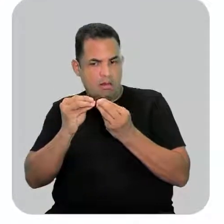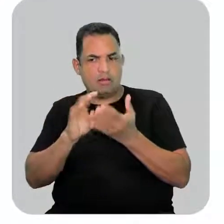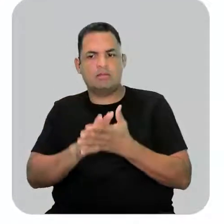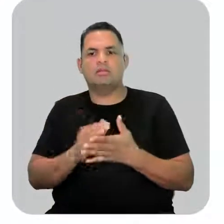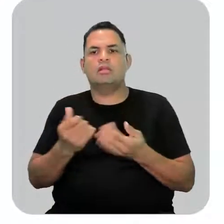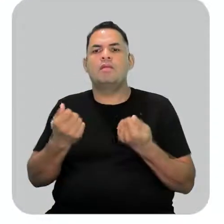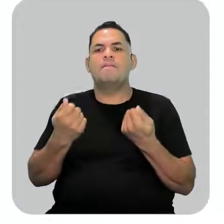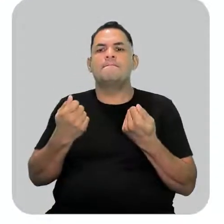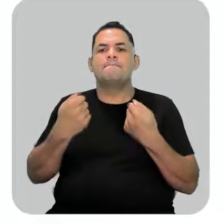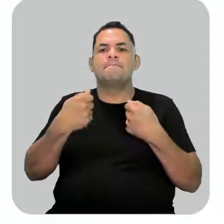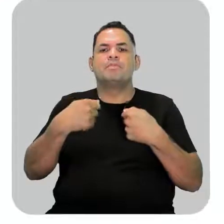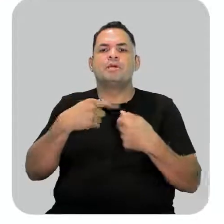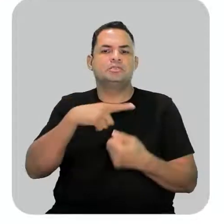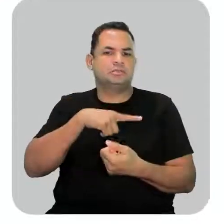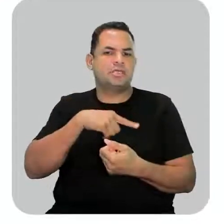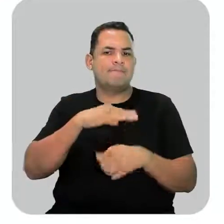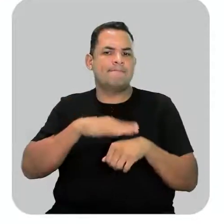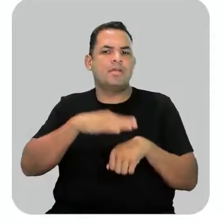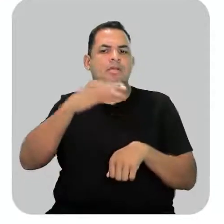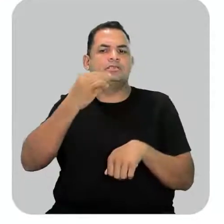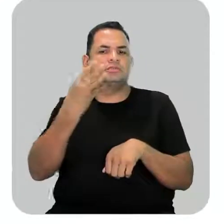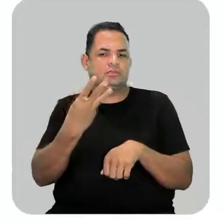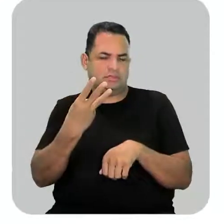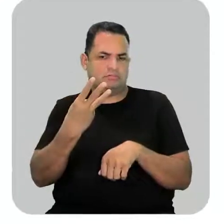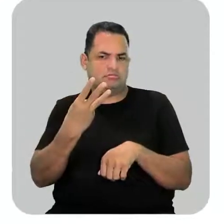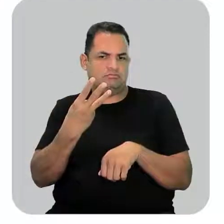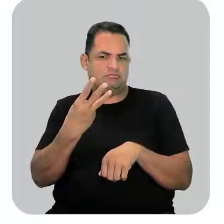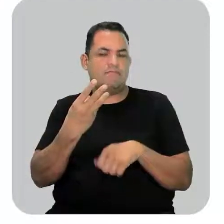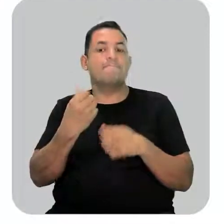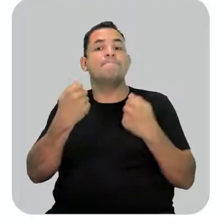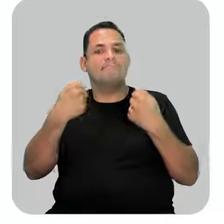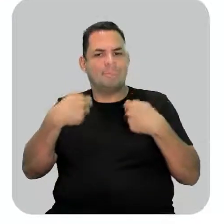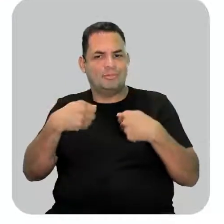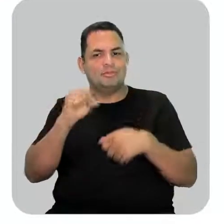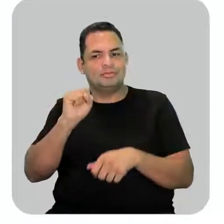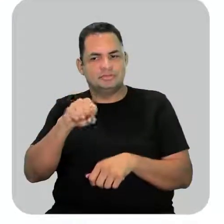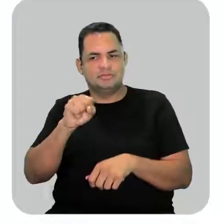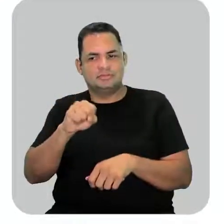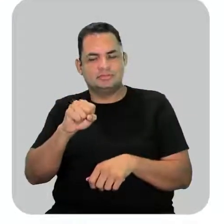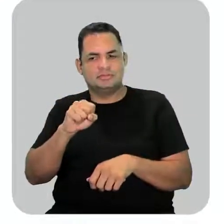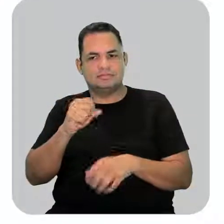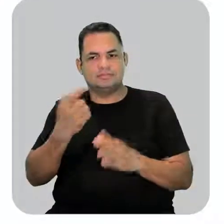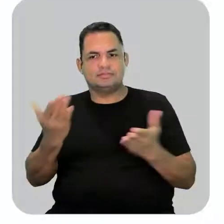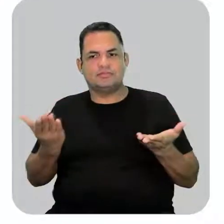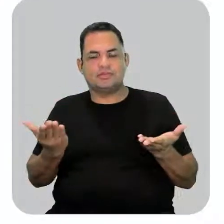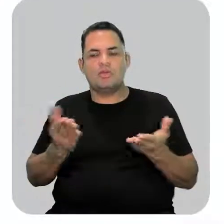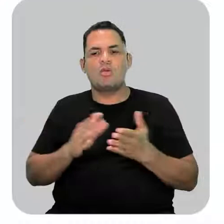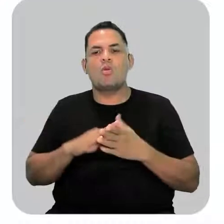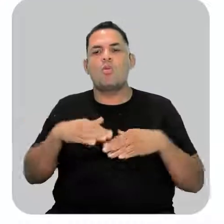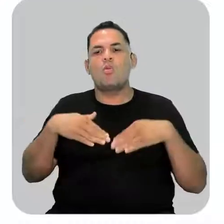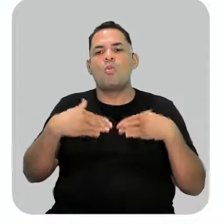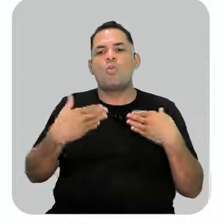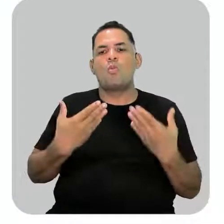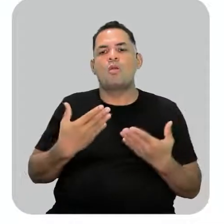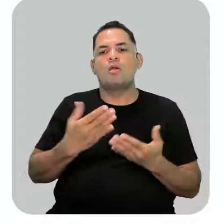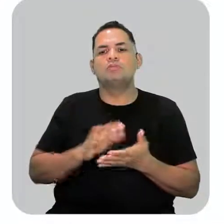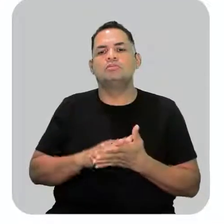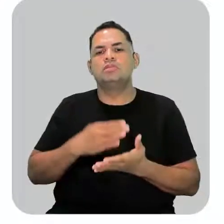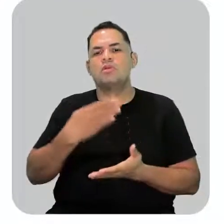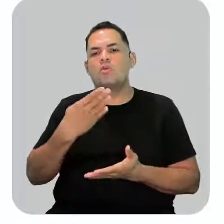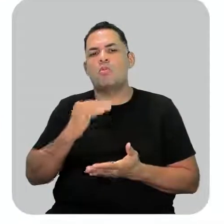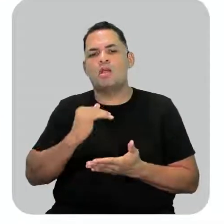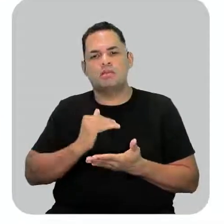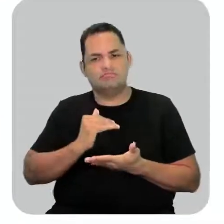de 3 hidroxilas? Pode. A partir daí, quando ela tem de 4 para